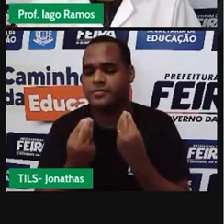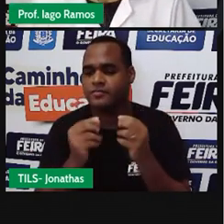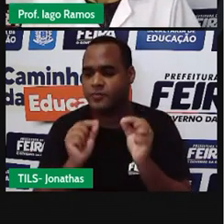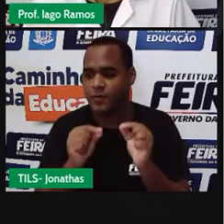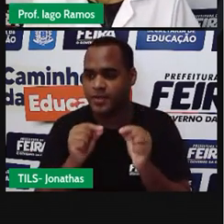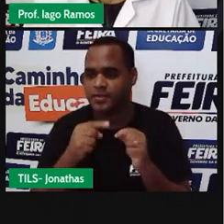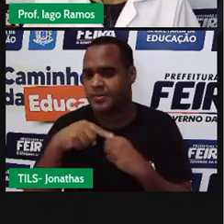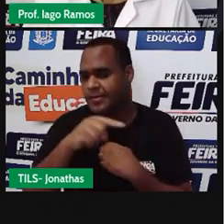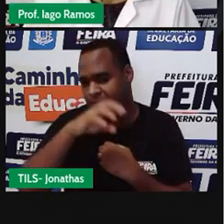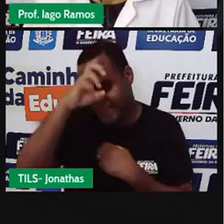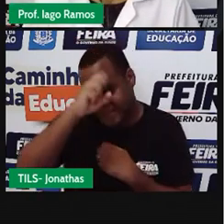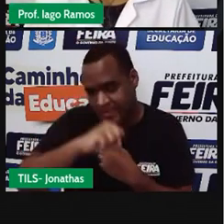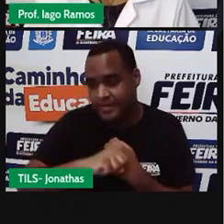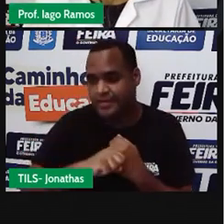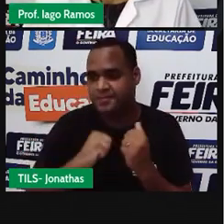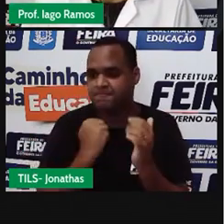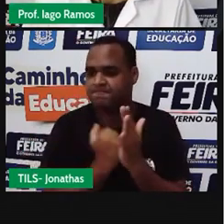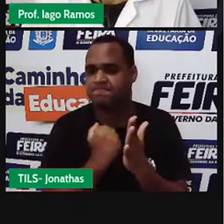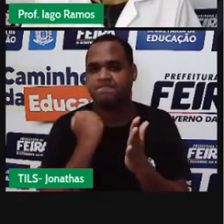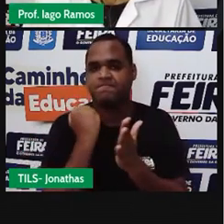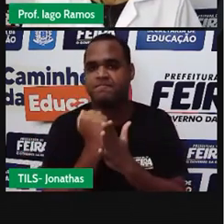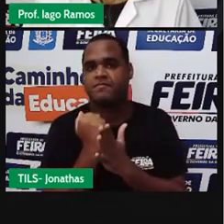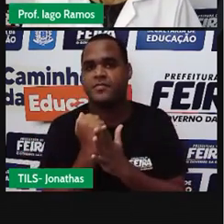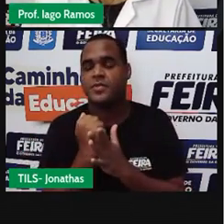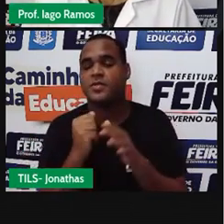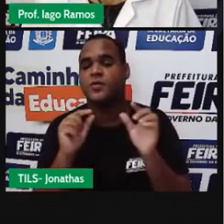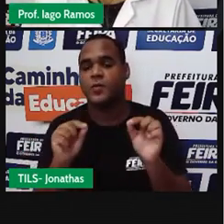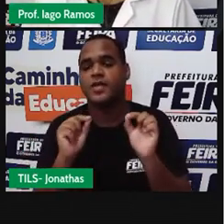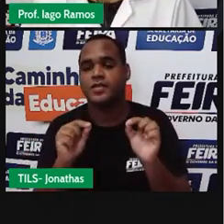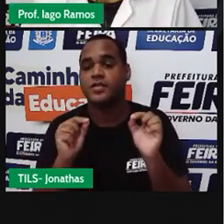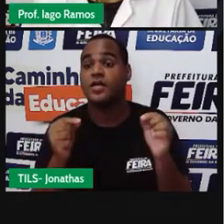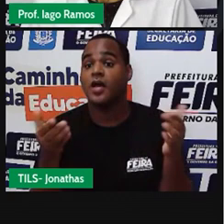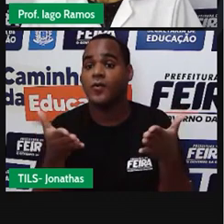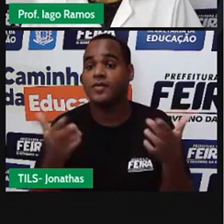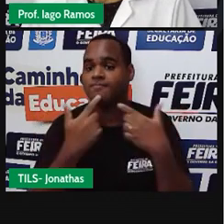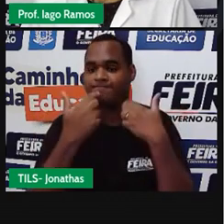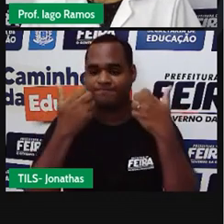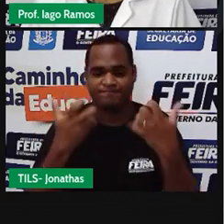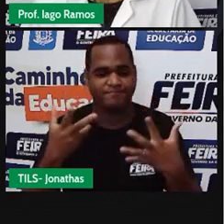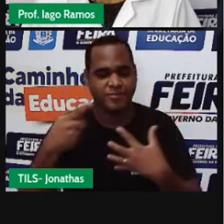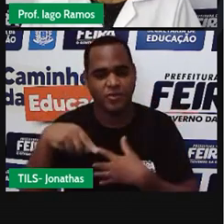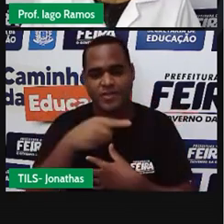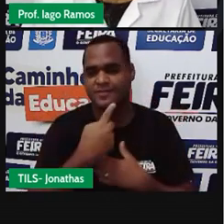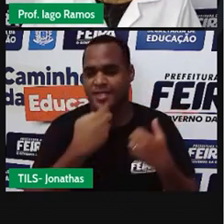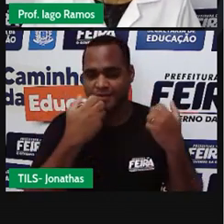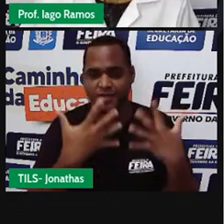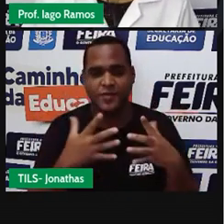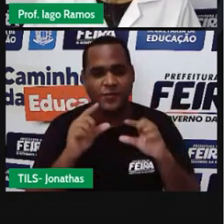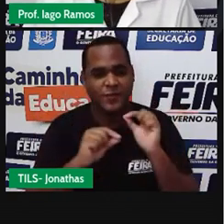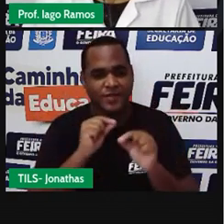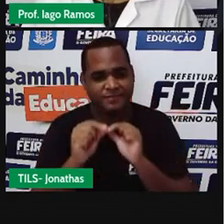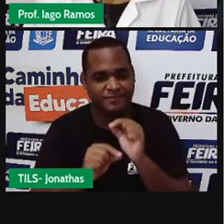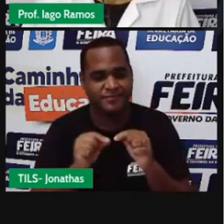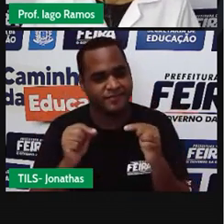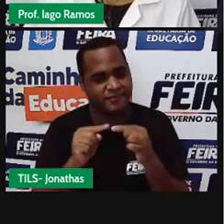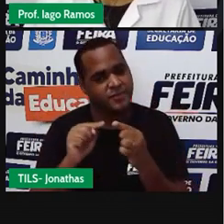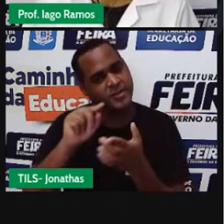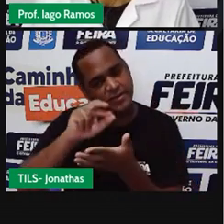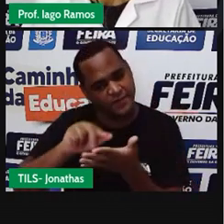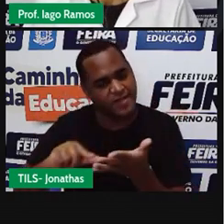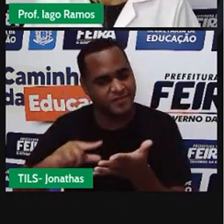aprender nessa aula tá essa aula a gente vai falar de um tipo de medida de superfície